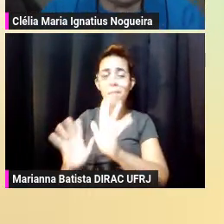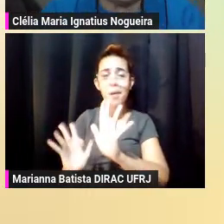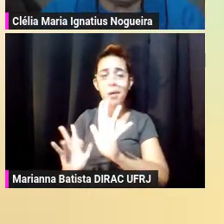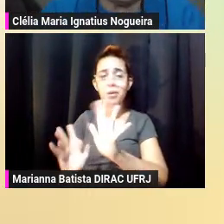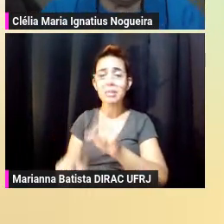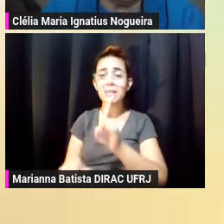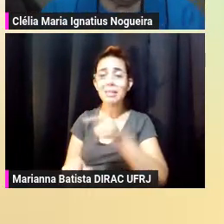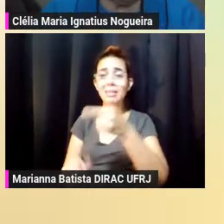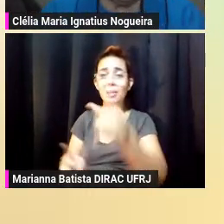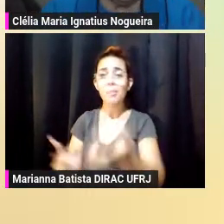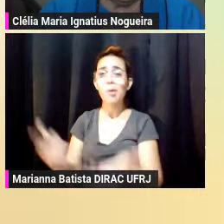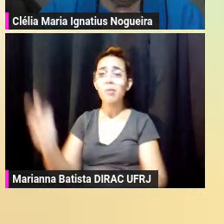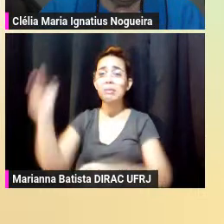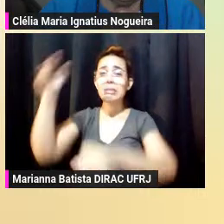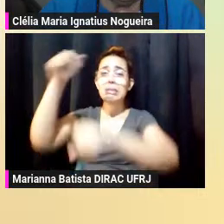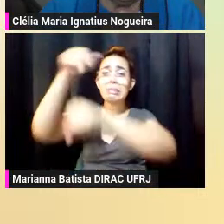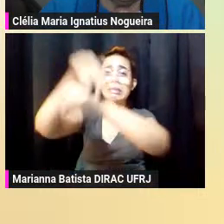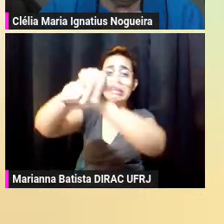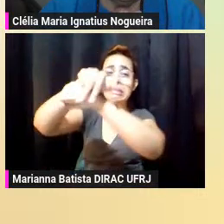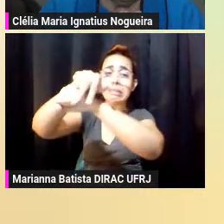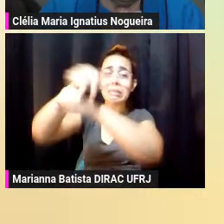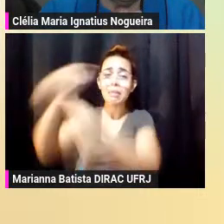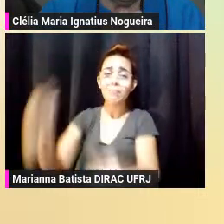outro slide.